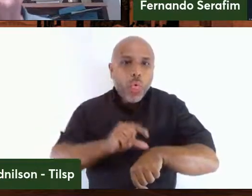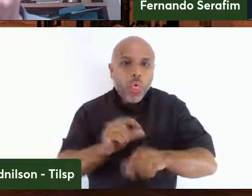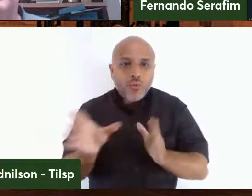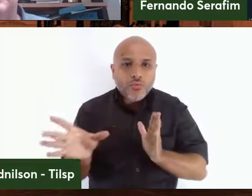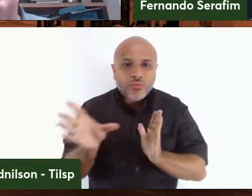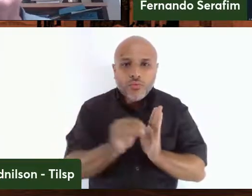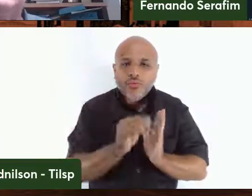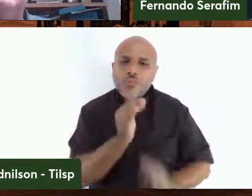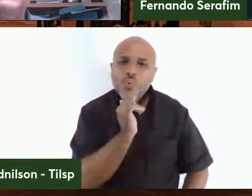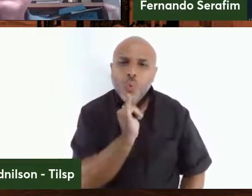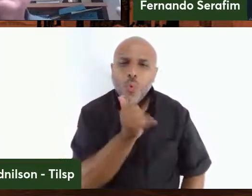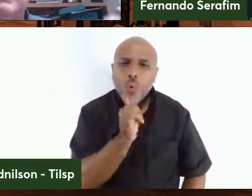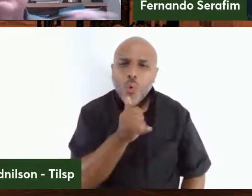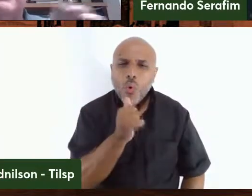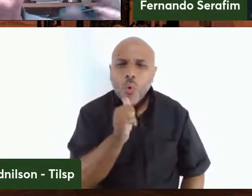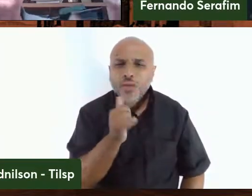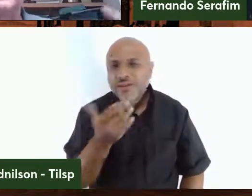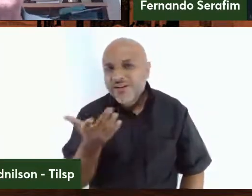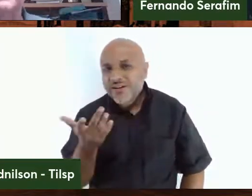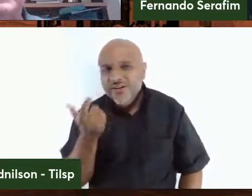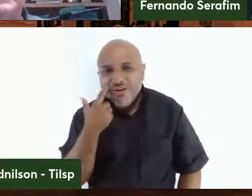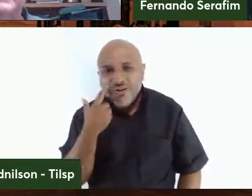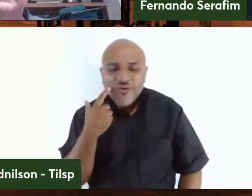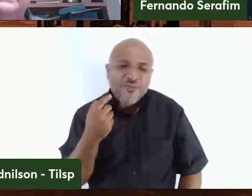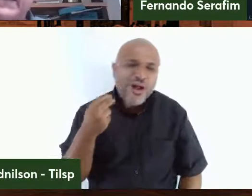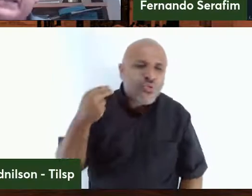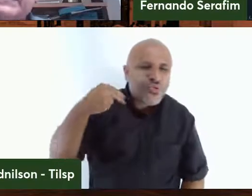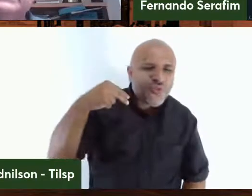conto ou uma noveleta.